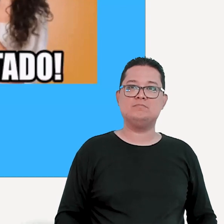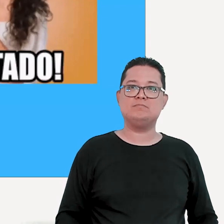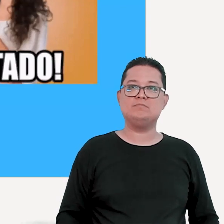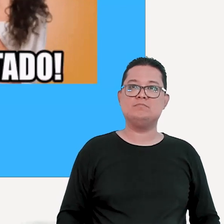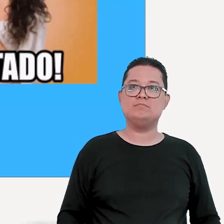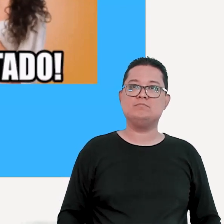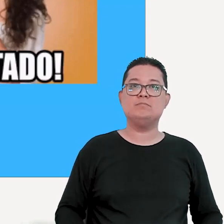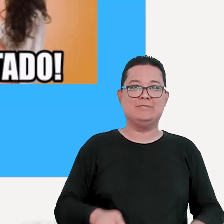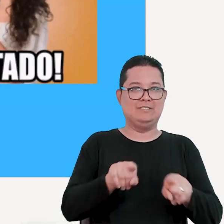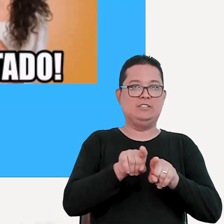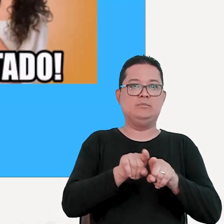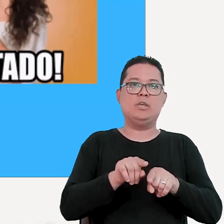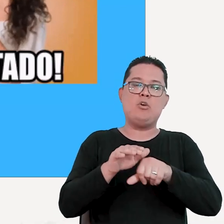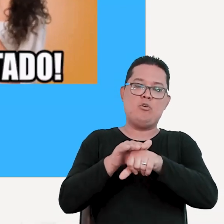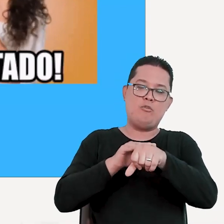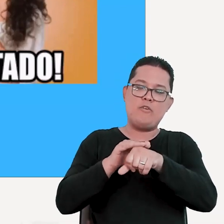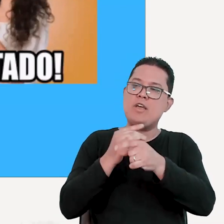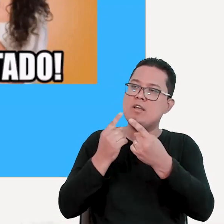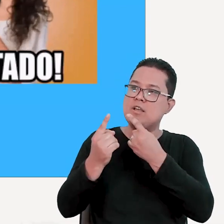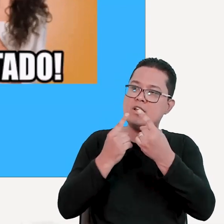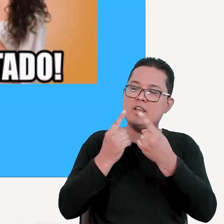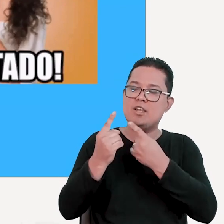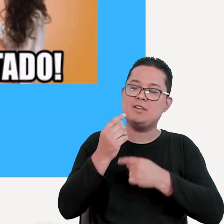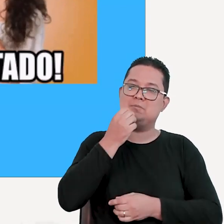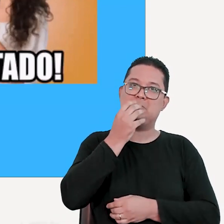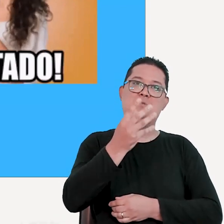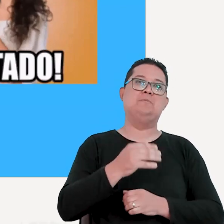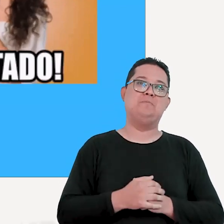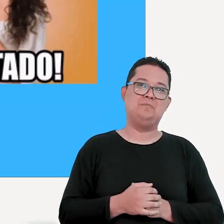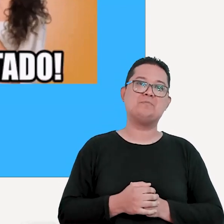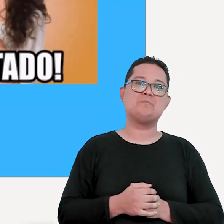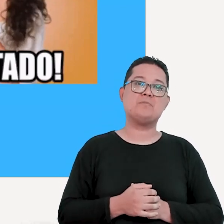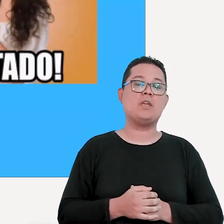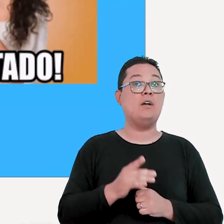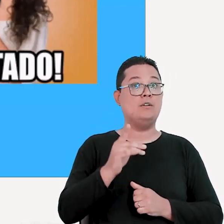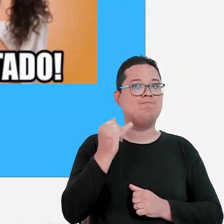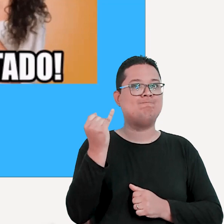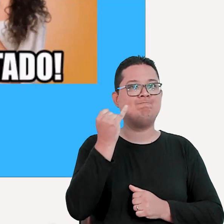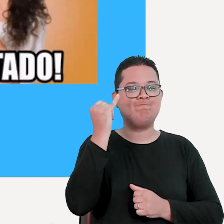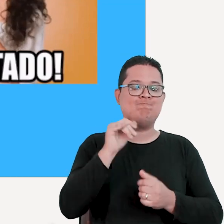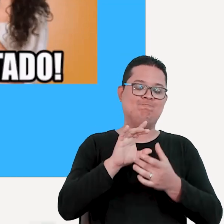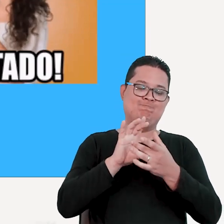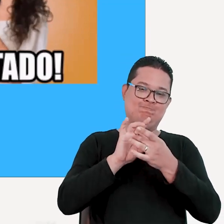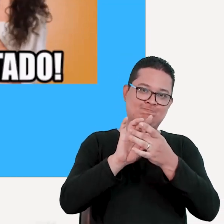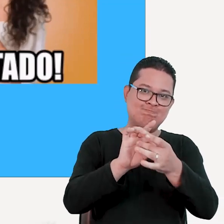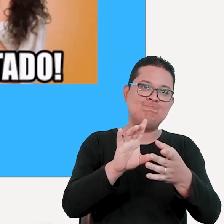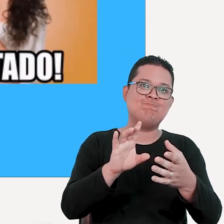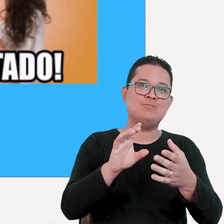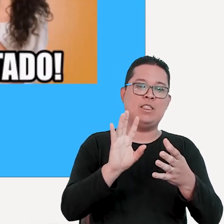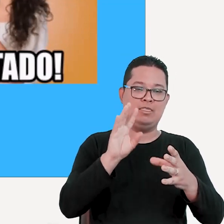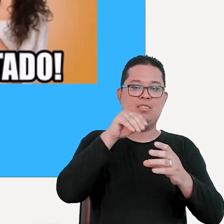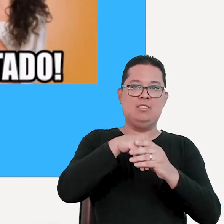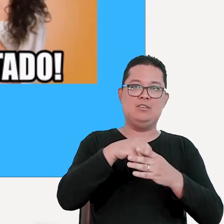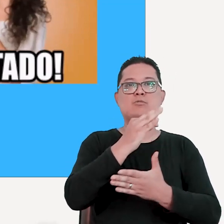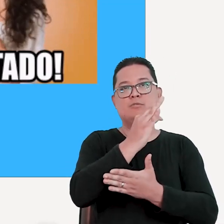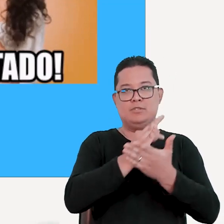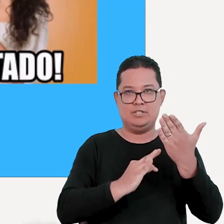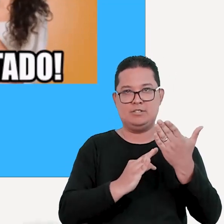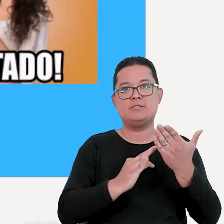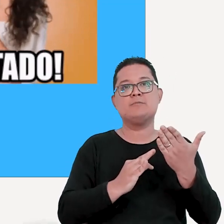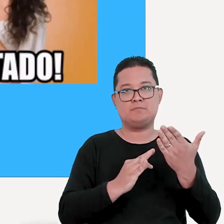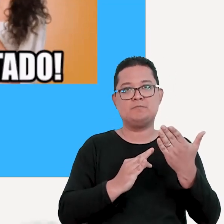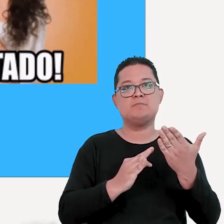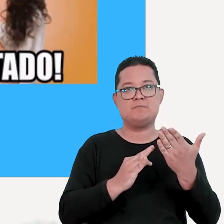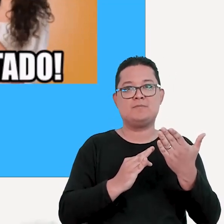Segundo item, uma conversa sempre vai bem. A concisão ela é muito importante para os nossos textos, então a gente aprende, inclusive